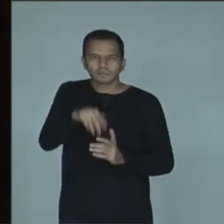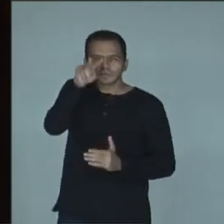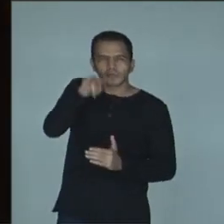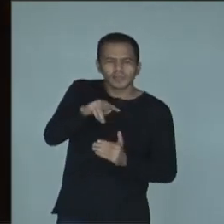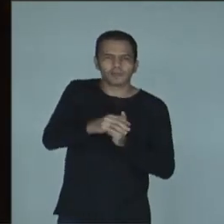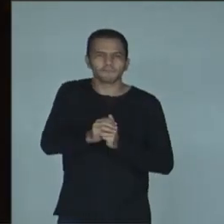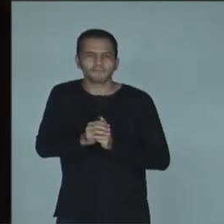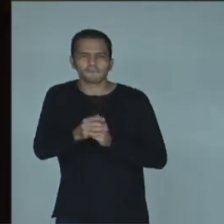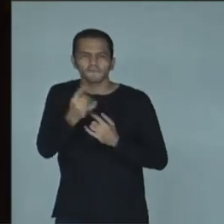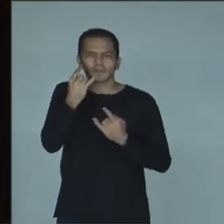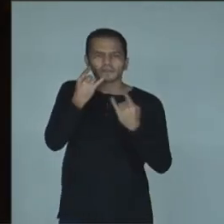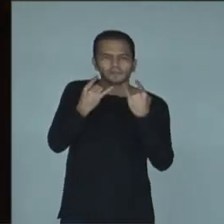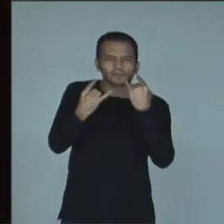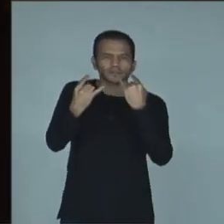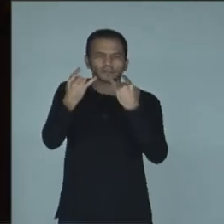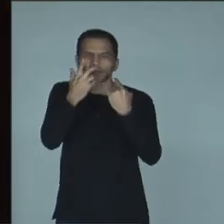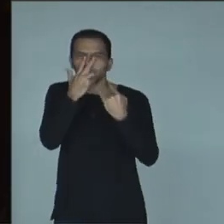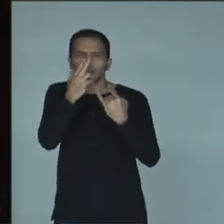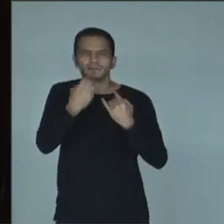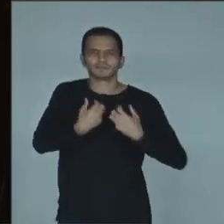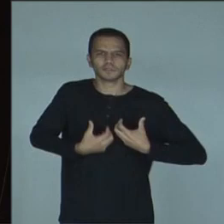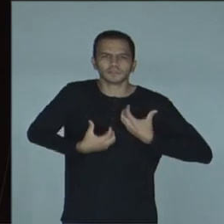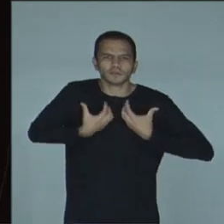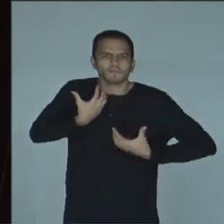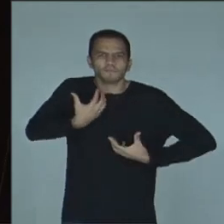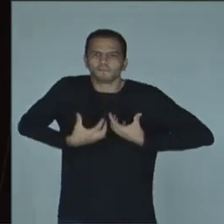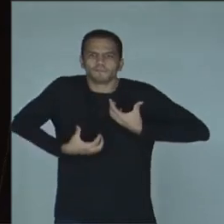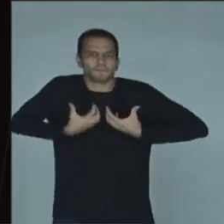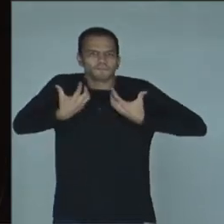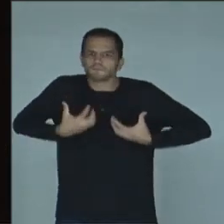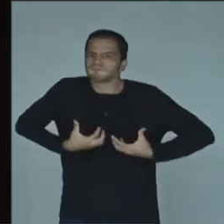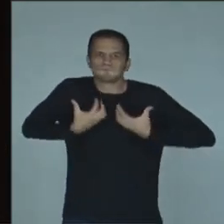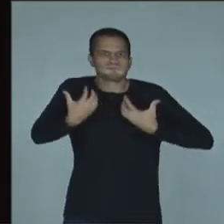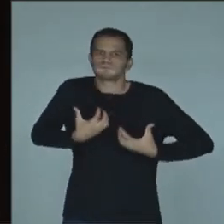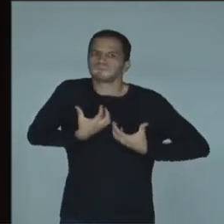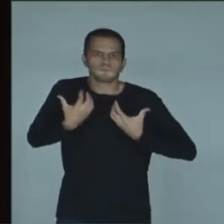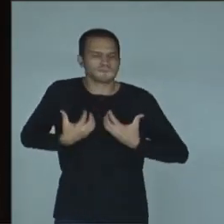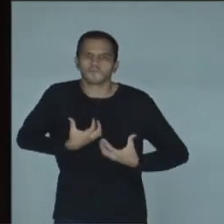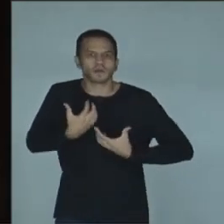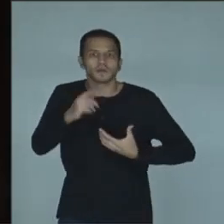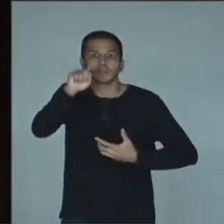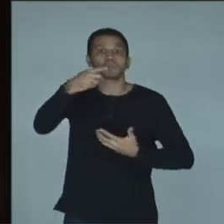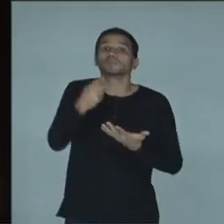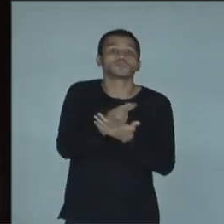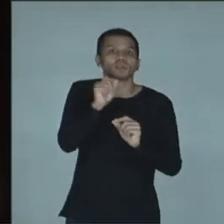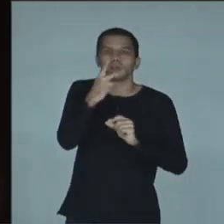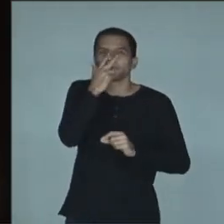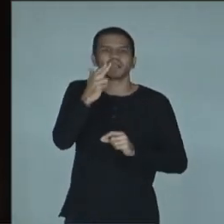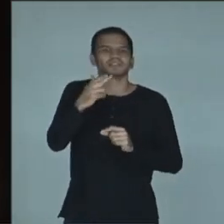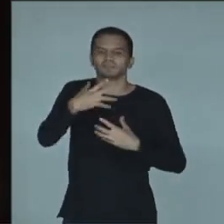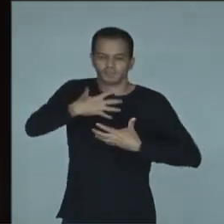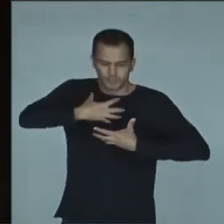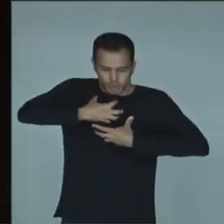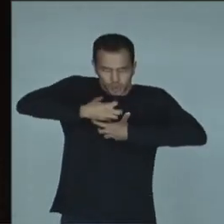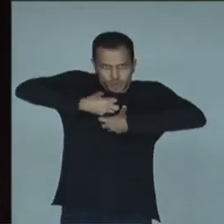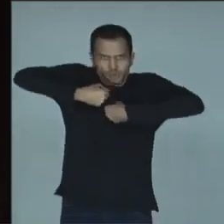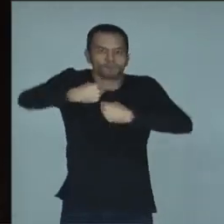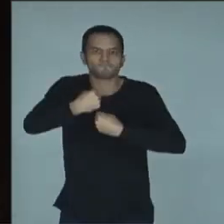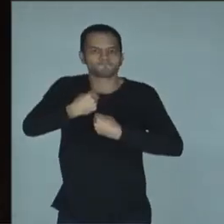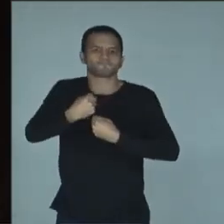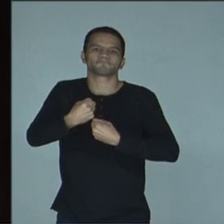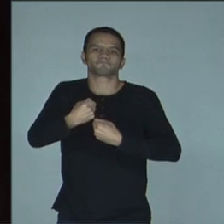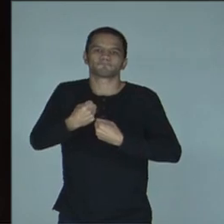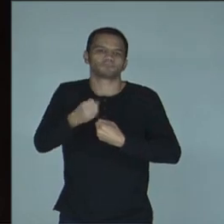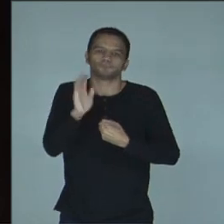aquilo começa entrar em você e aí quilo começa a crescer daqui a pouco você já tá consumindo as